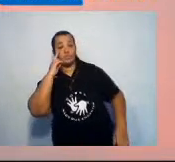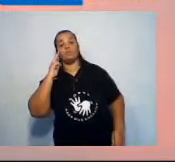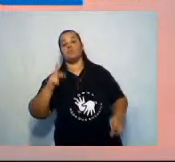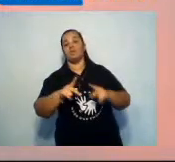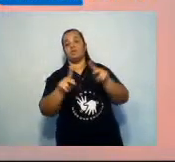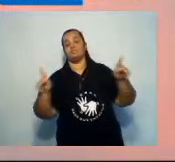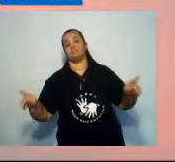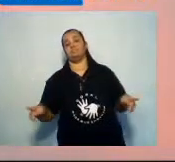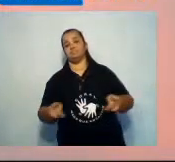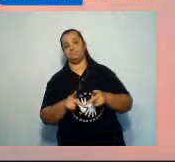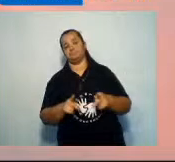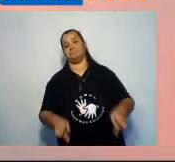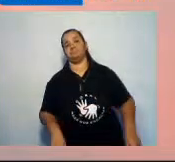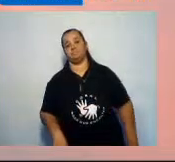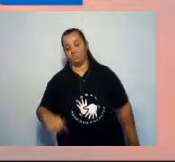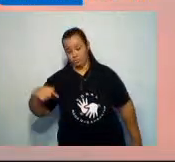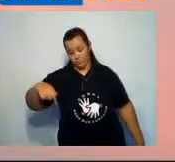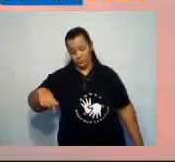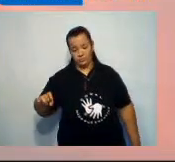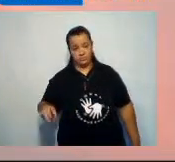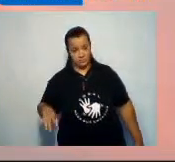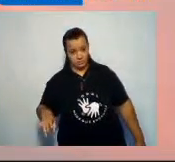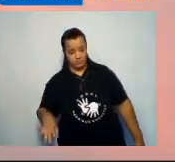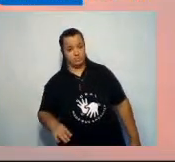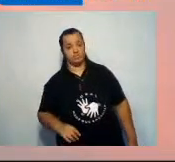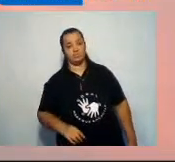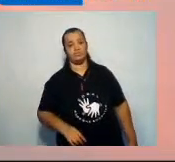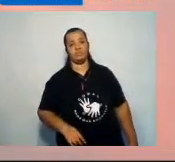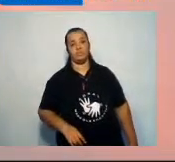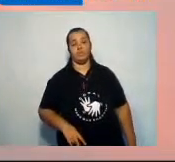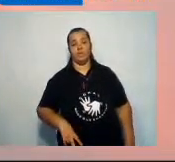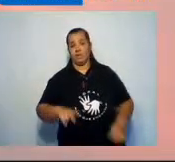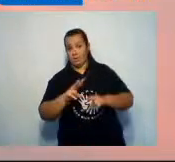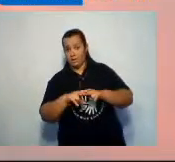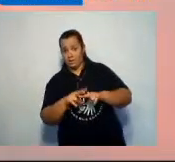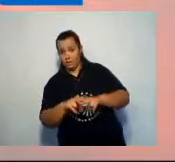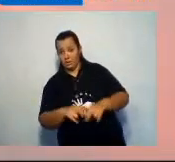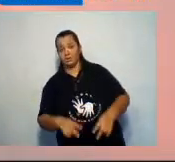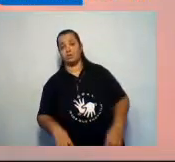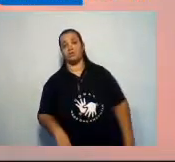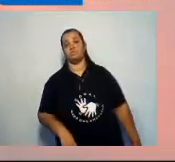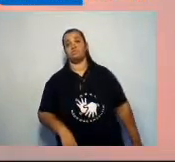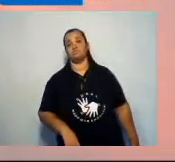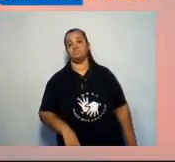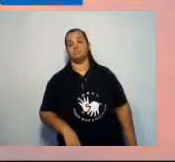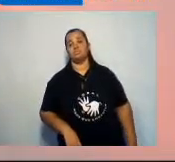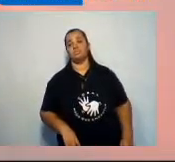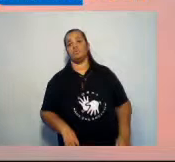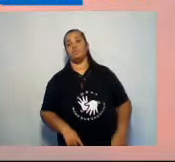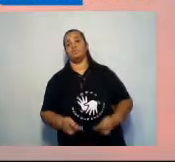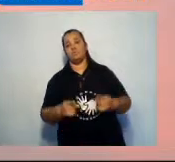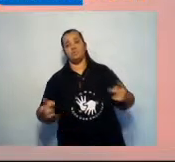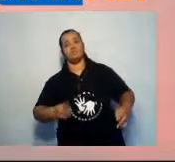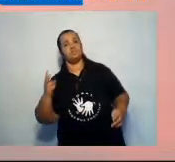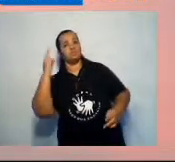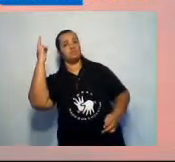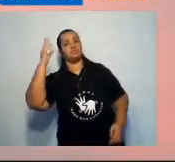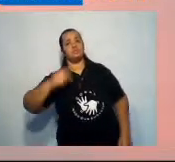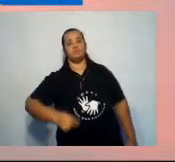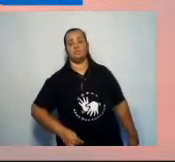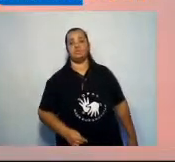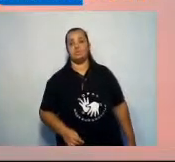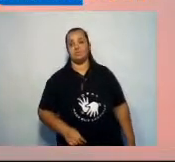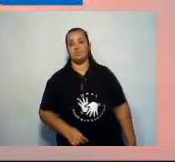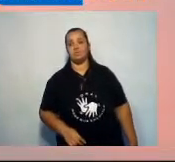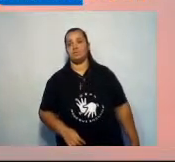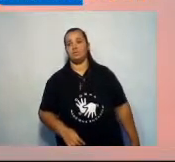um vinho e uma pizza do Bergamo, só para o QR Code. Para quem está comentando aí 203 anos de Piracaia, nesse momento tem ganhador saindo, hein? Quem está